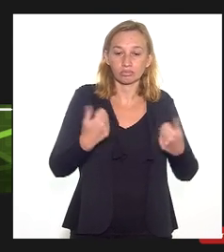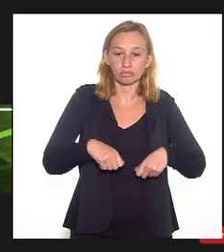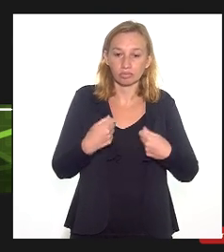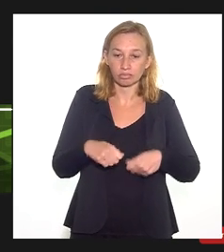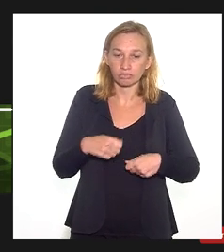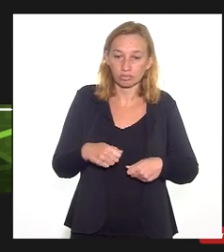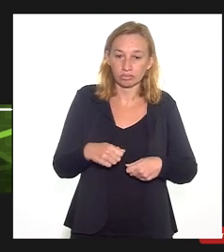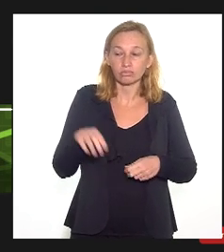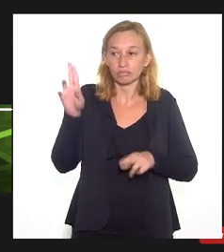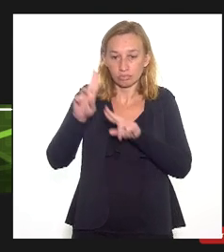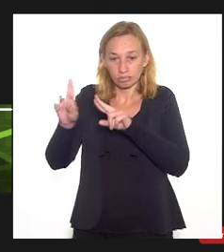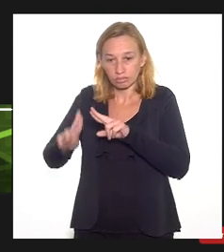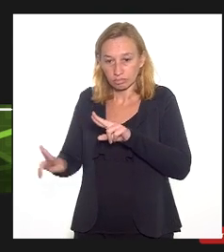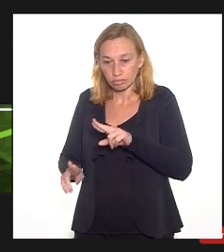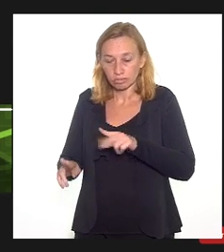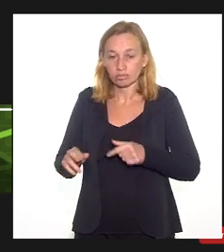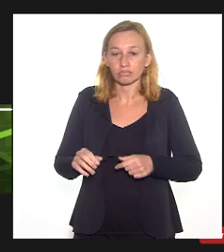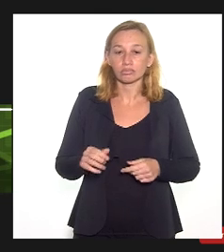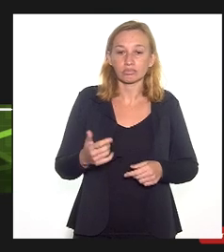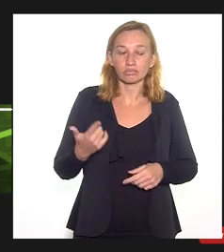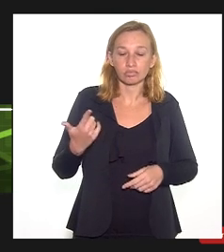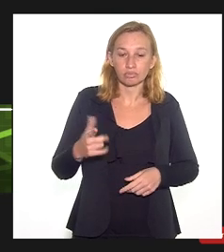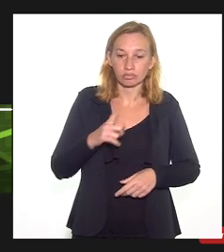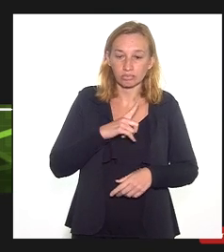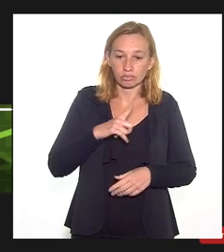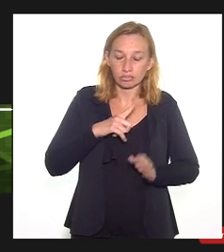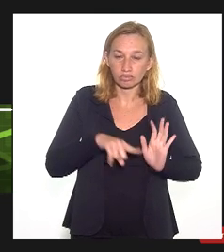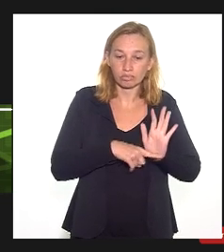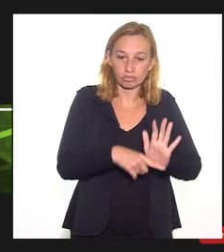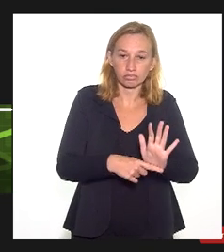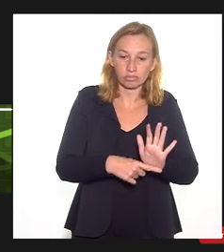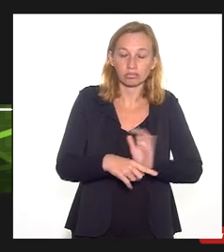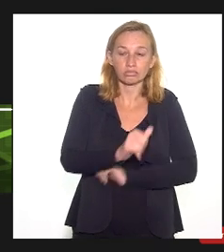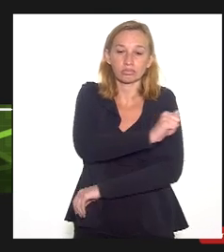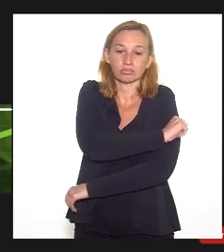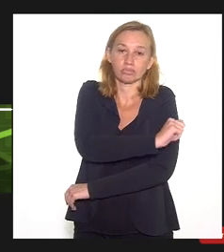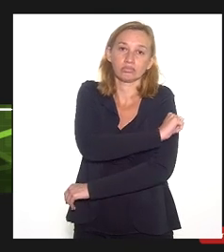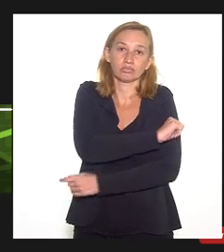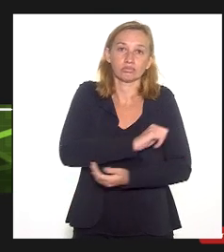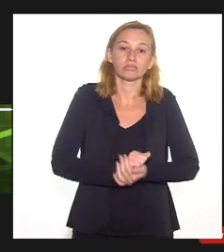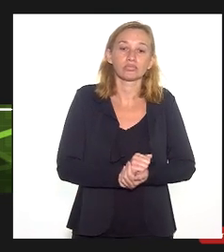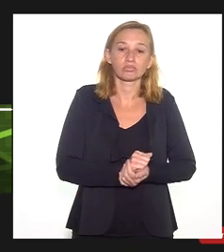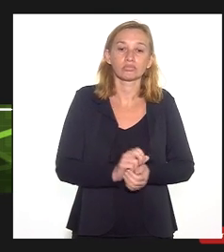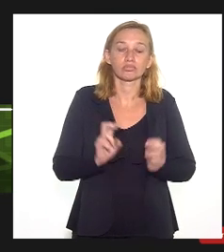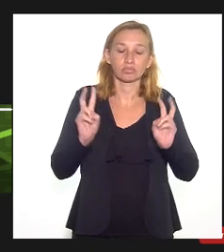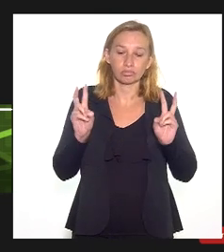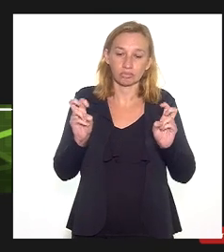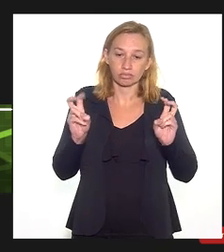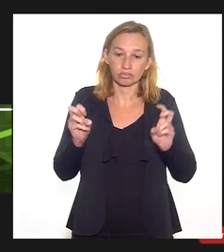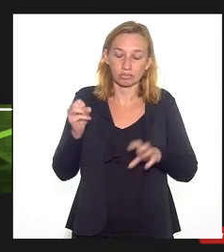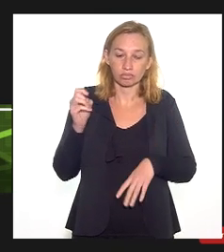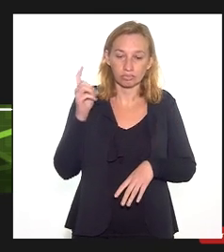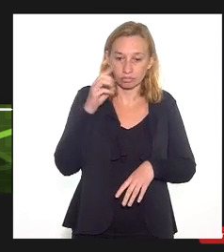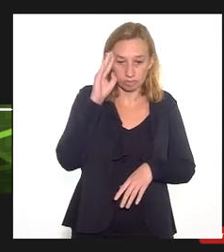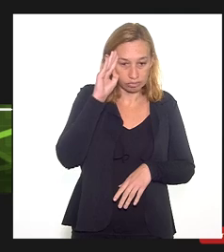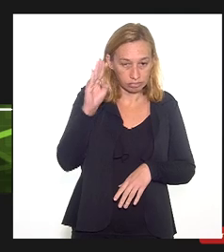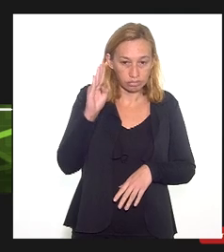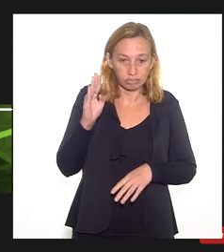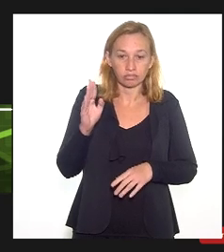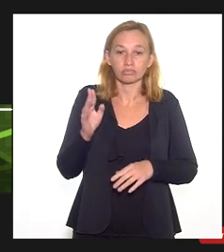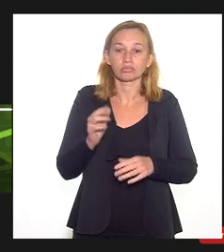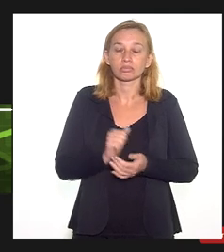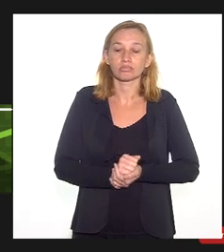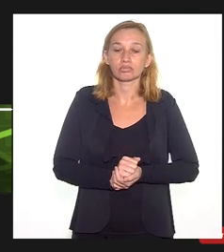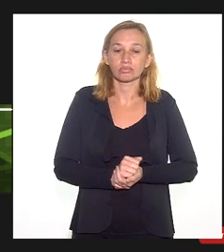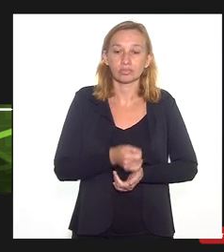acaba que a universidade acaba por adquirir de assistir os seus estudantes de situações que eram fundamentais na seguridade social